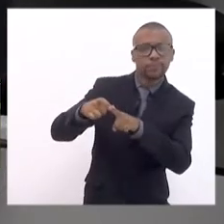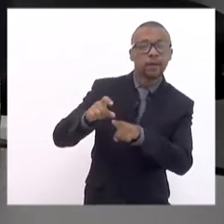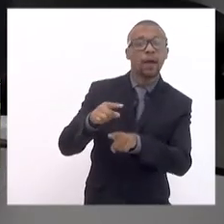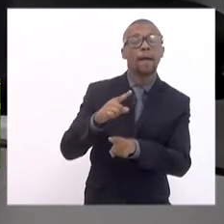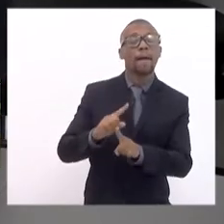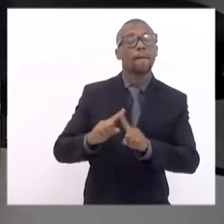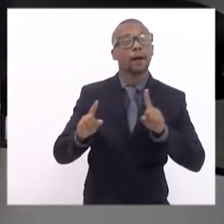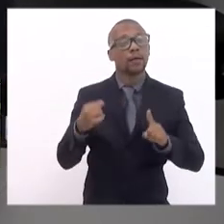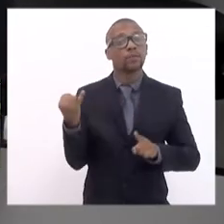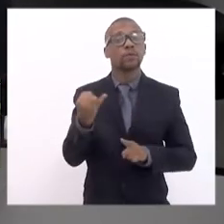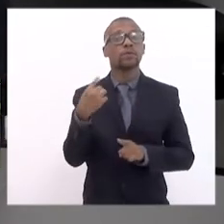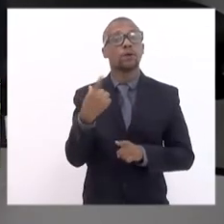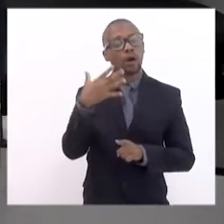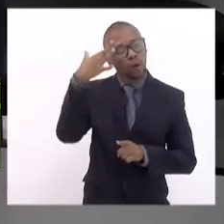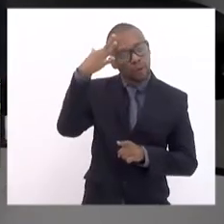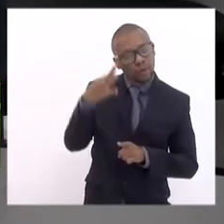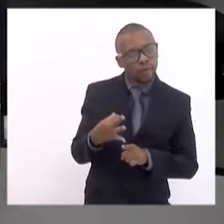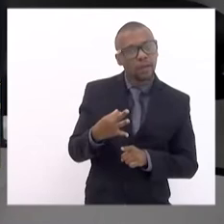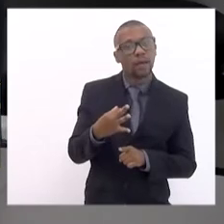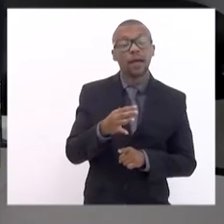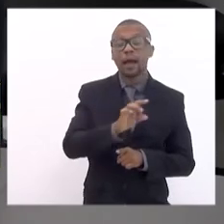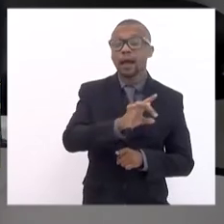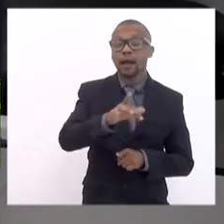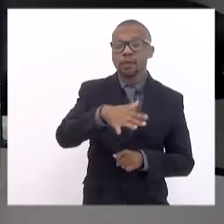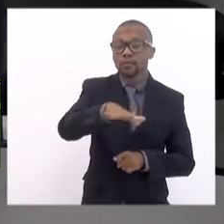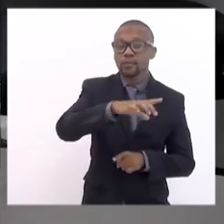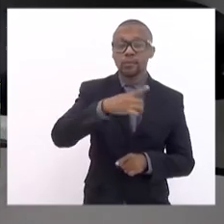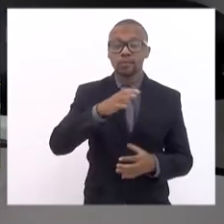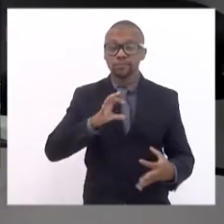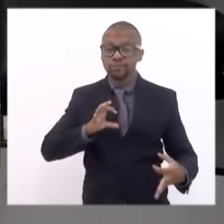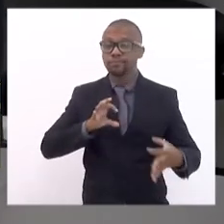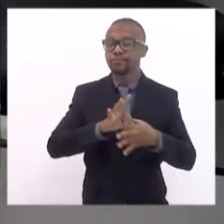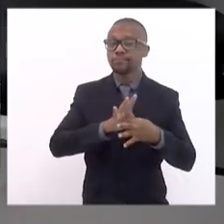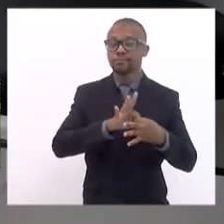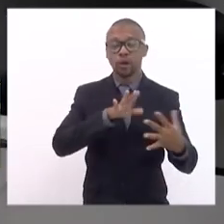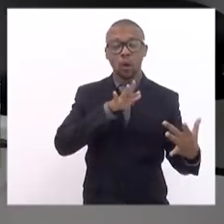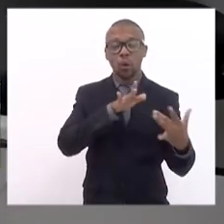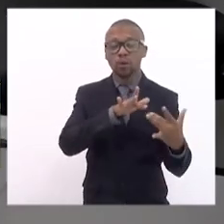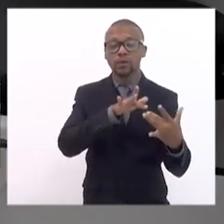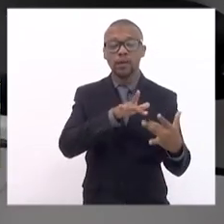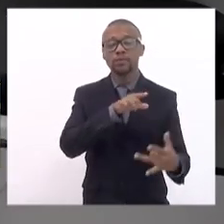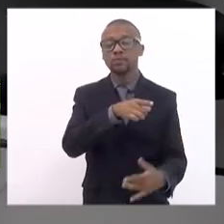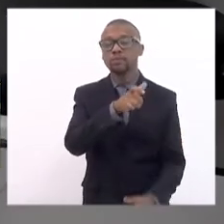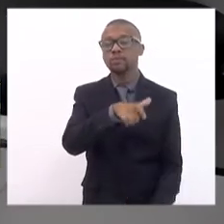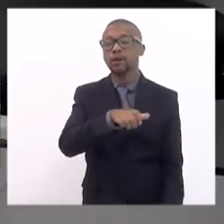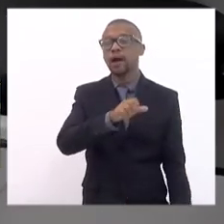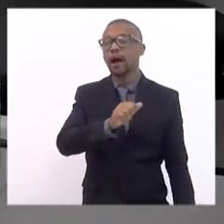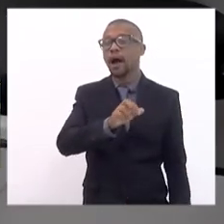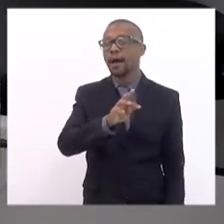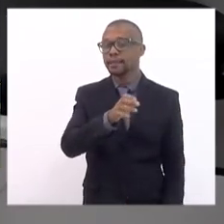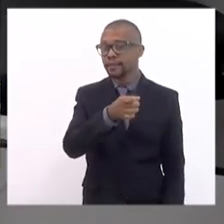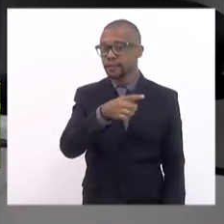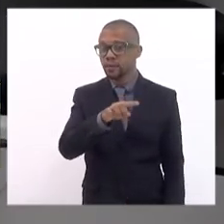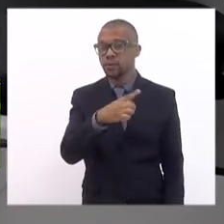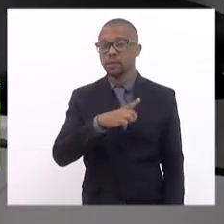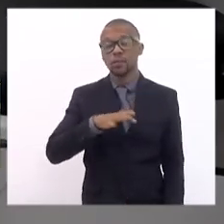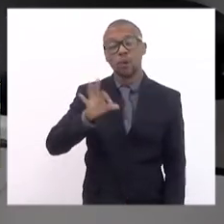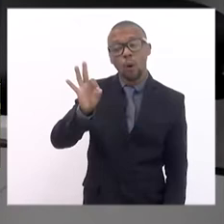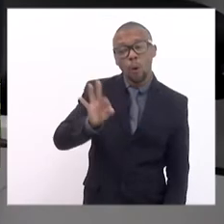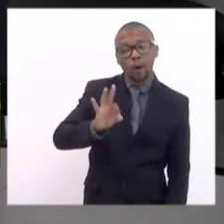segmento. A gente teve uma interlocução muito legal com os artesãos no início do ano passado. E a gente tem uma linha de crédito só para eles, que a gente